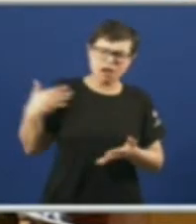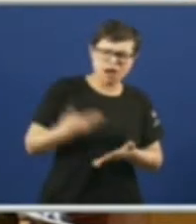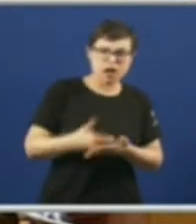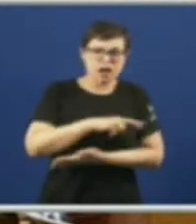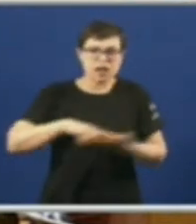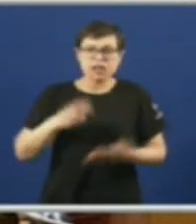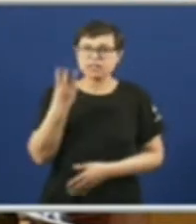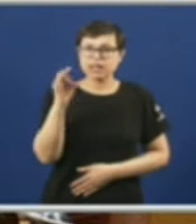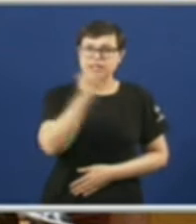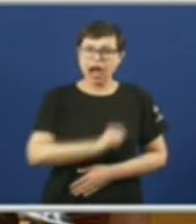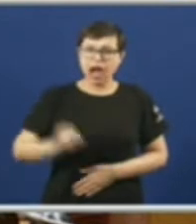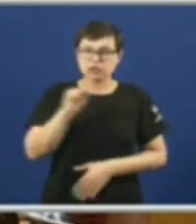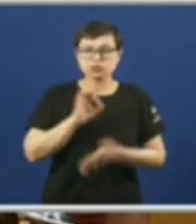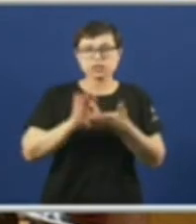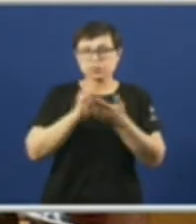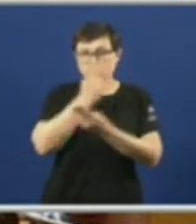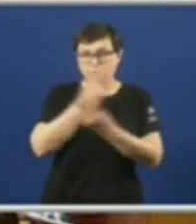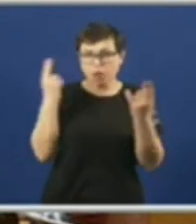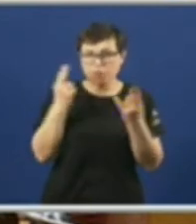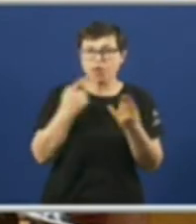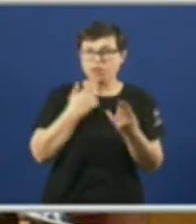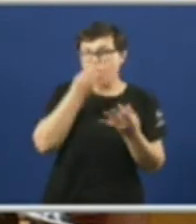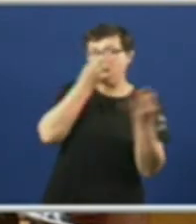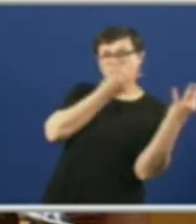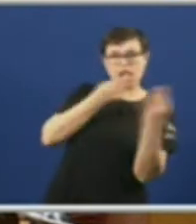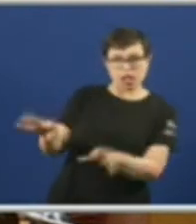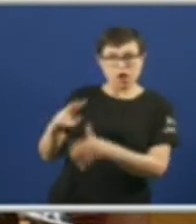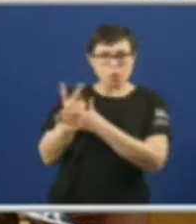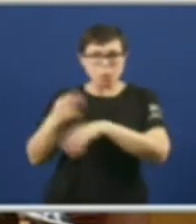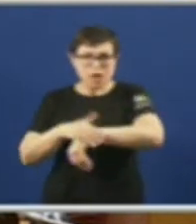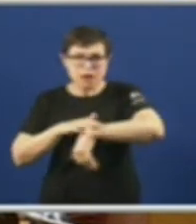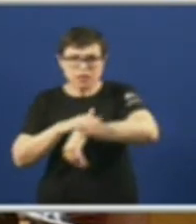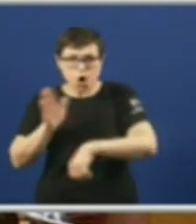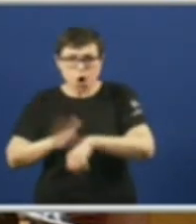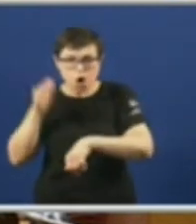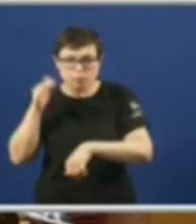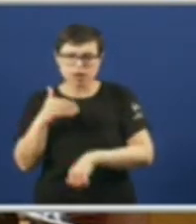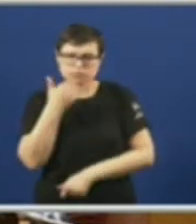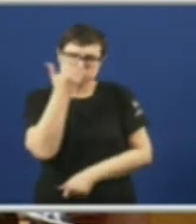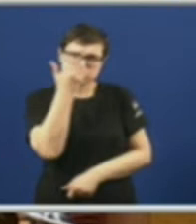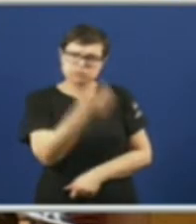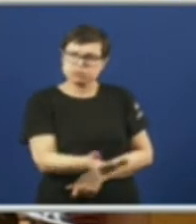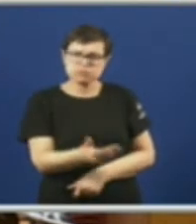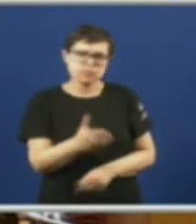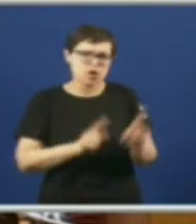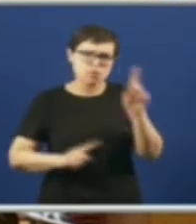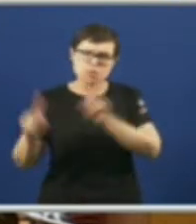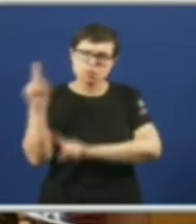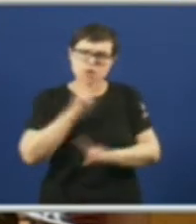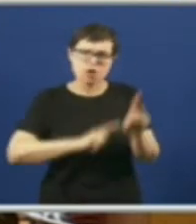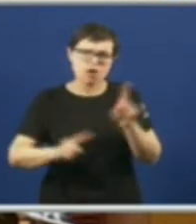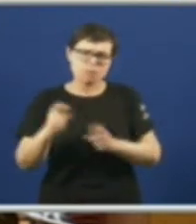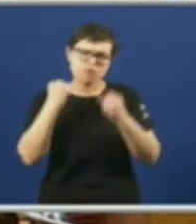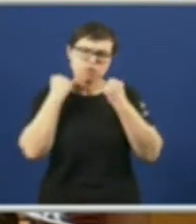diga que o déficit de servizos públicos é do bipartito, de verdade, que non deixa de ser unha emenda á totalidade dos problemas que xeneran